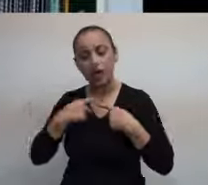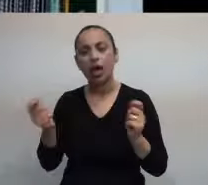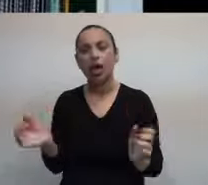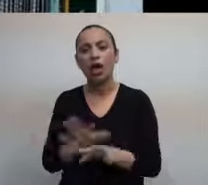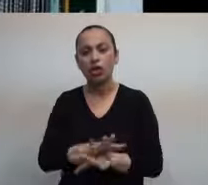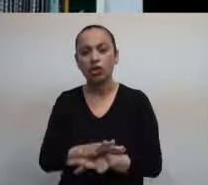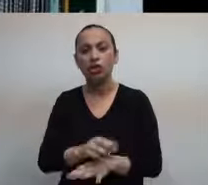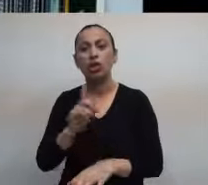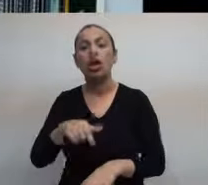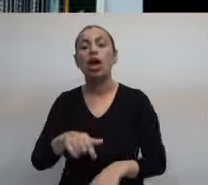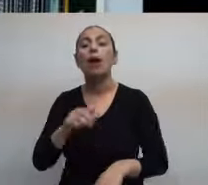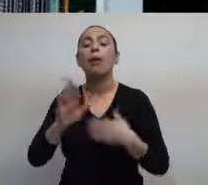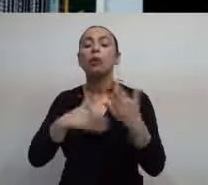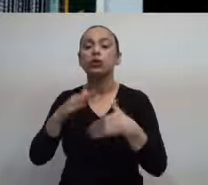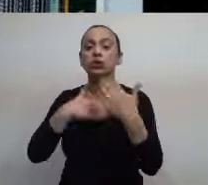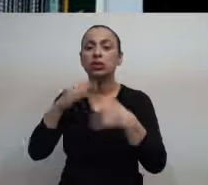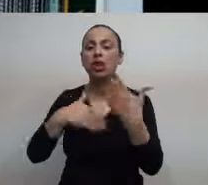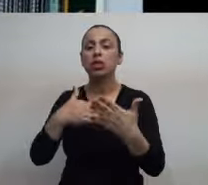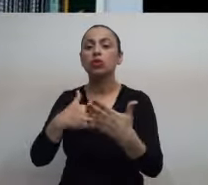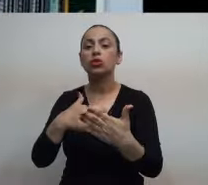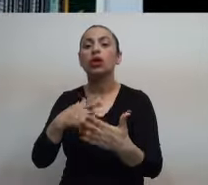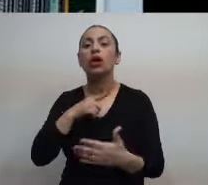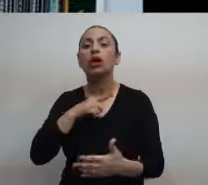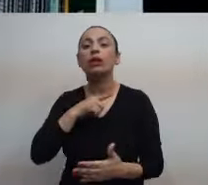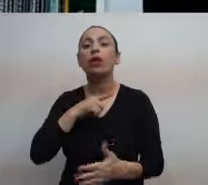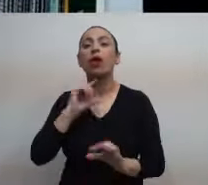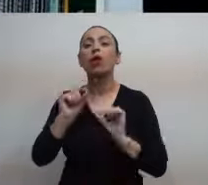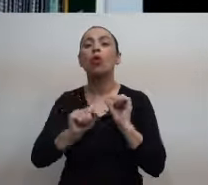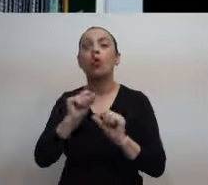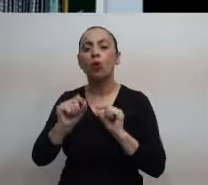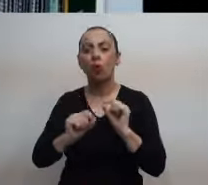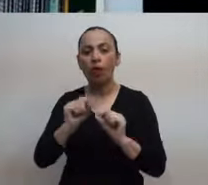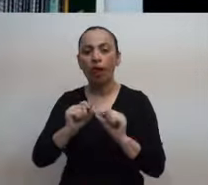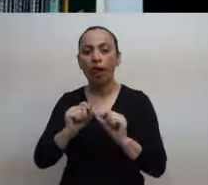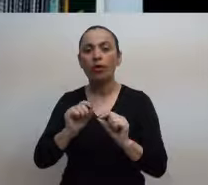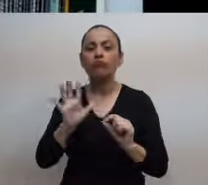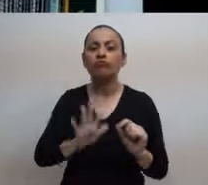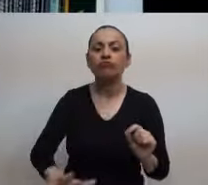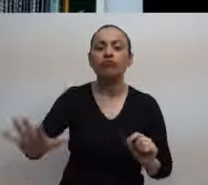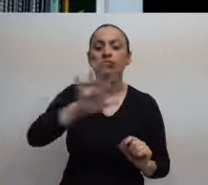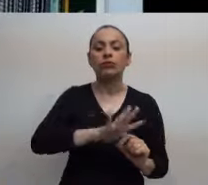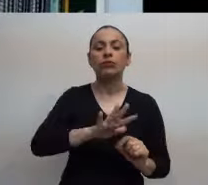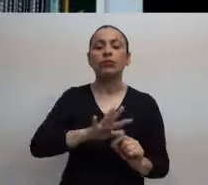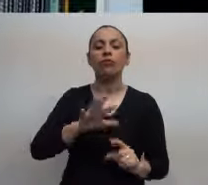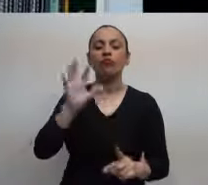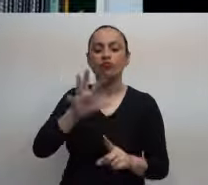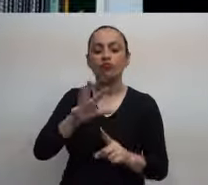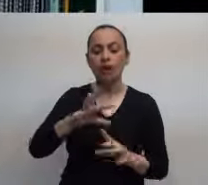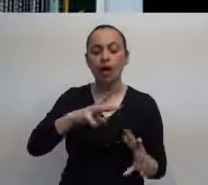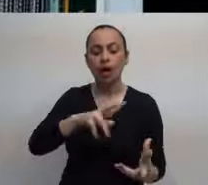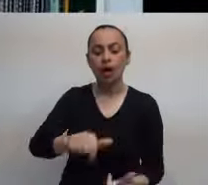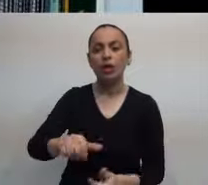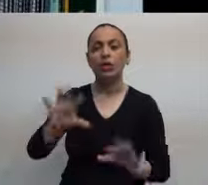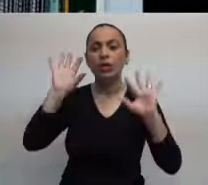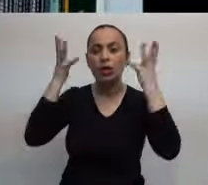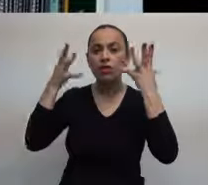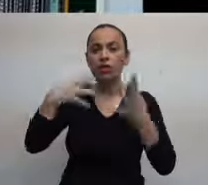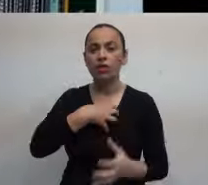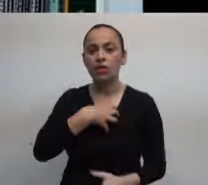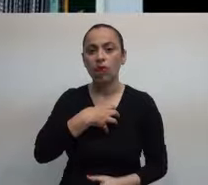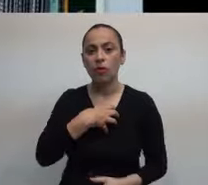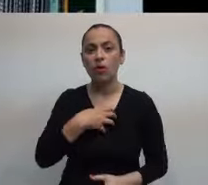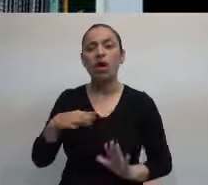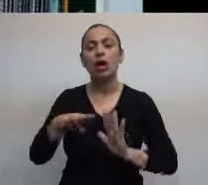São os processos que tecem uma densa teia que envolve a Terra, definindo desta